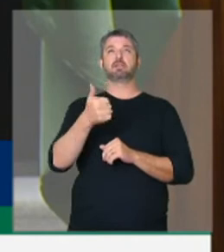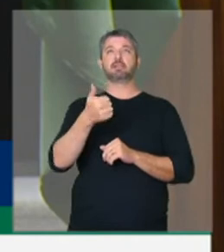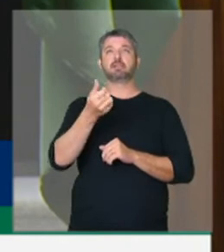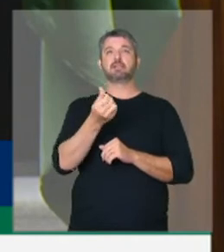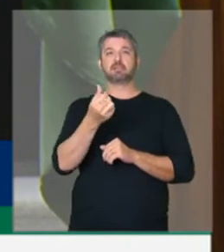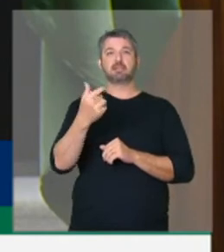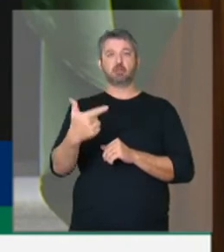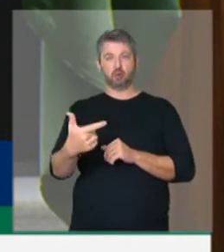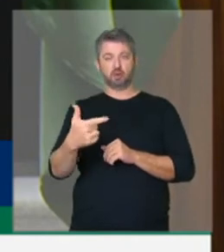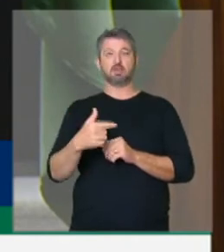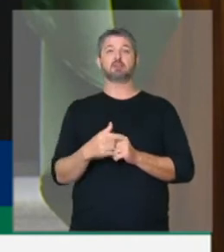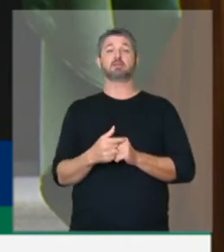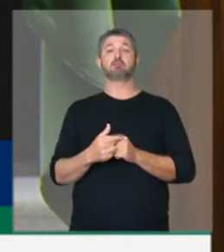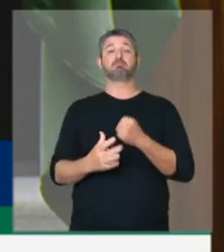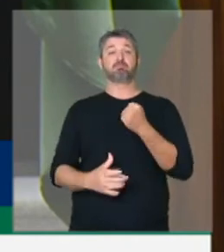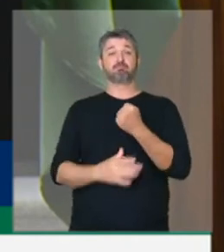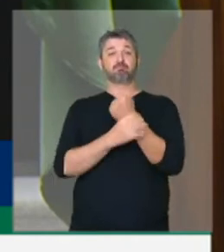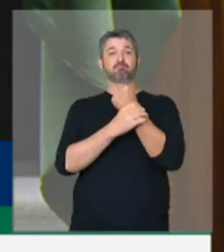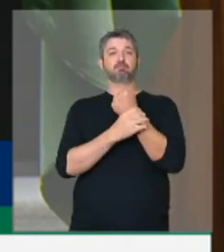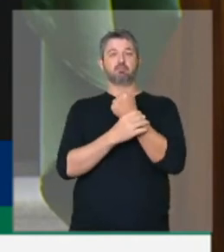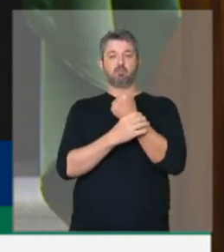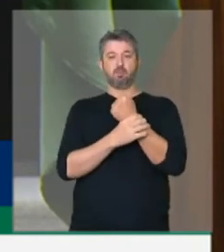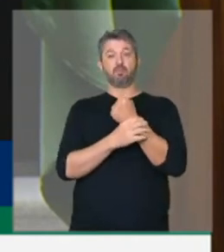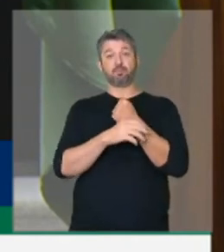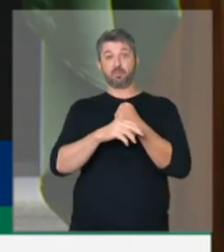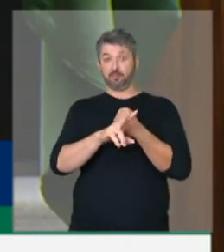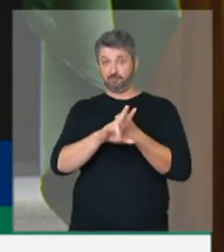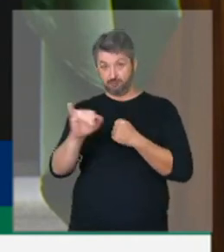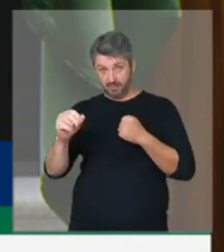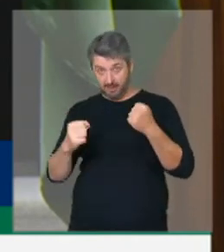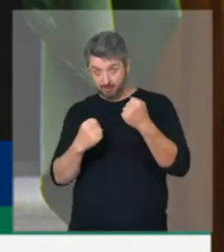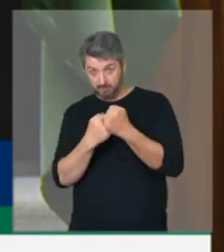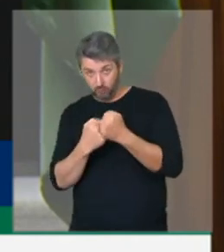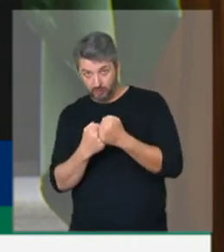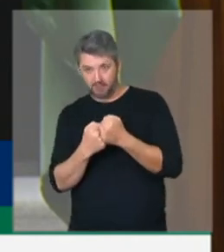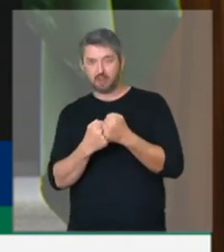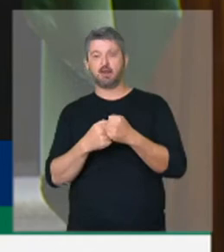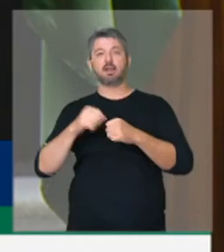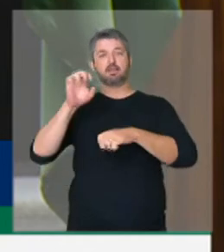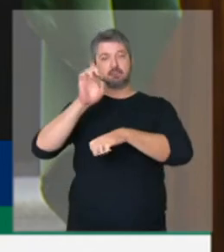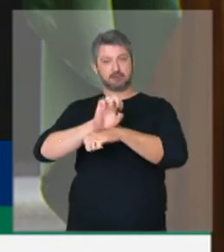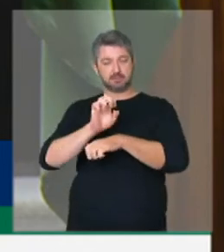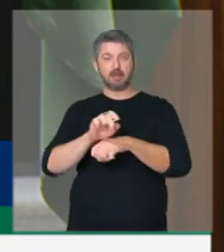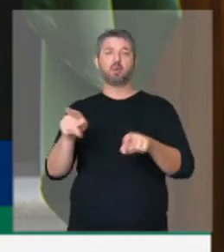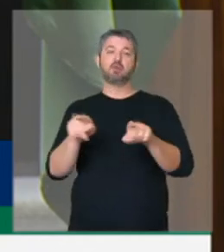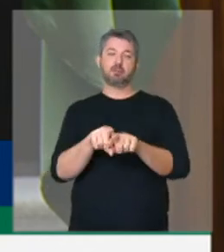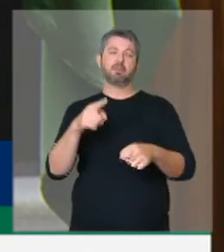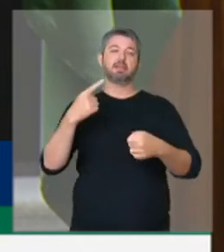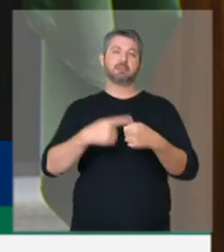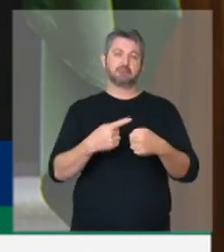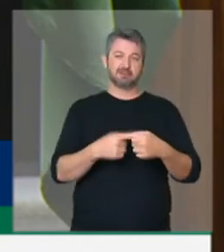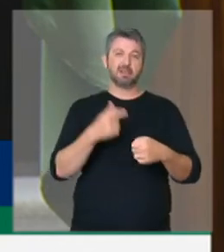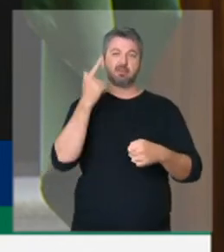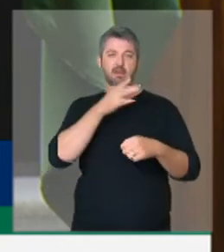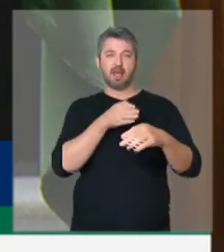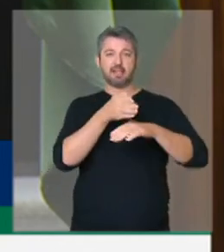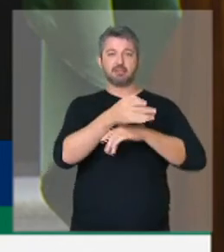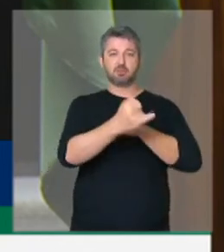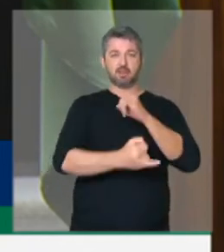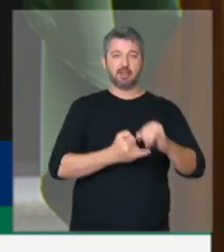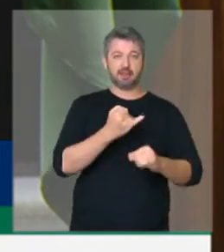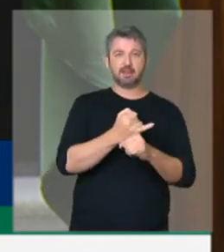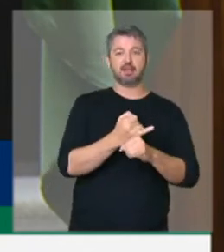Lei 14.172, que garantiu, ou que vai apoiar estados e municípios na garantia, no acesso à internet,